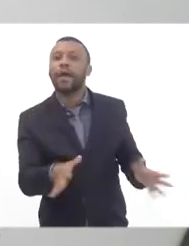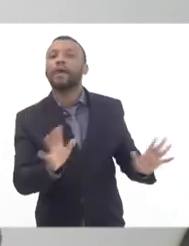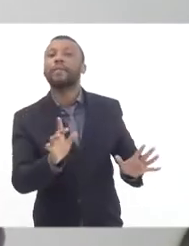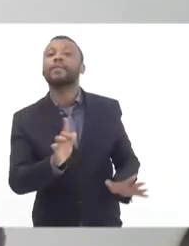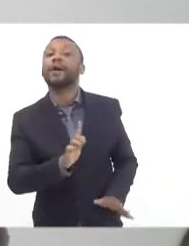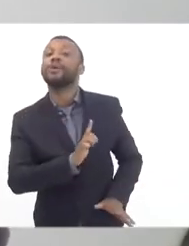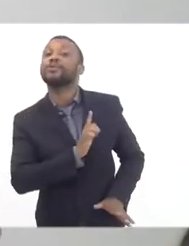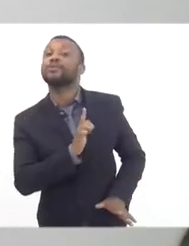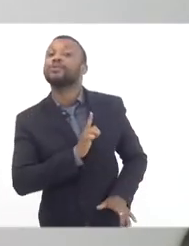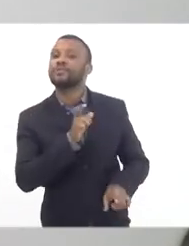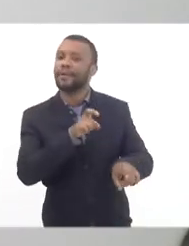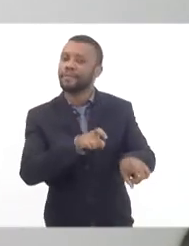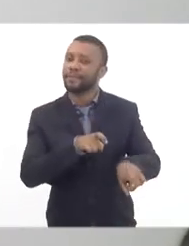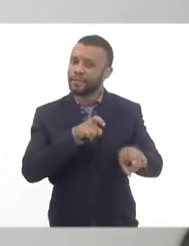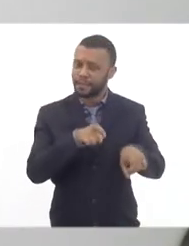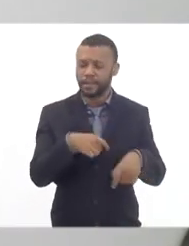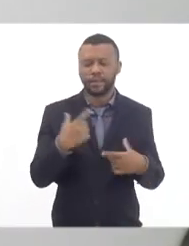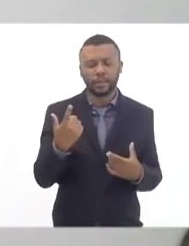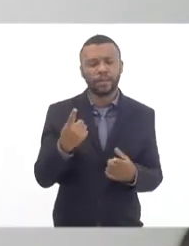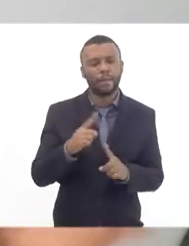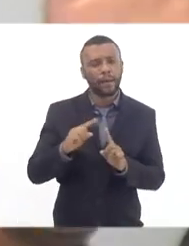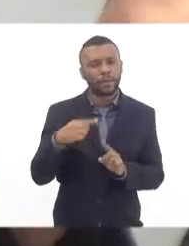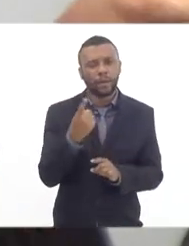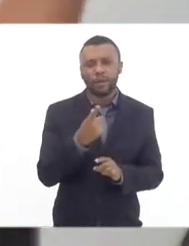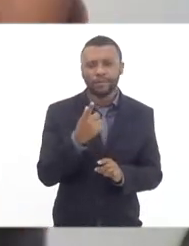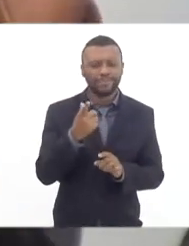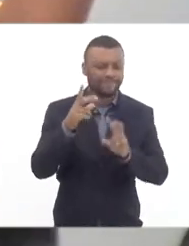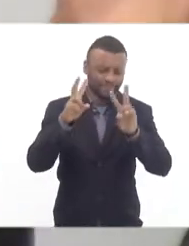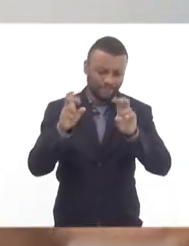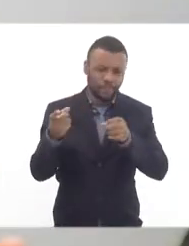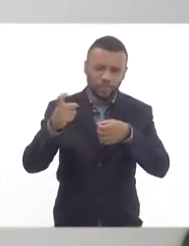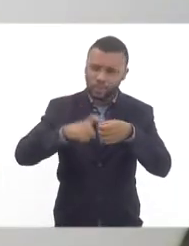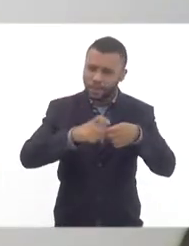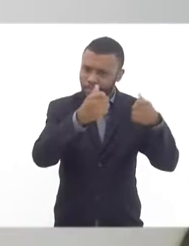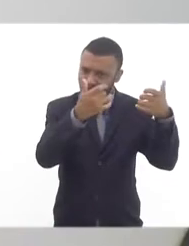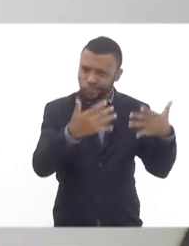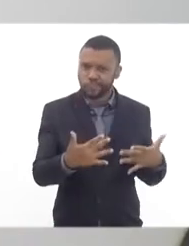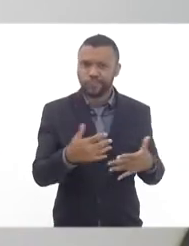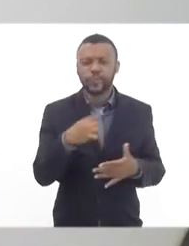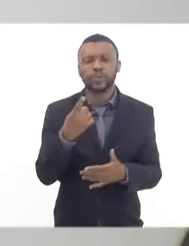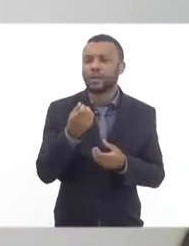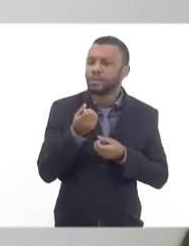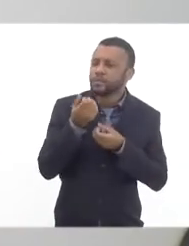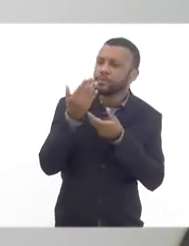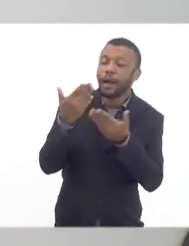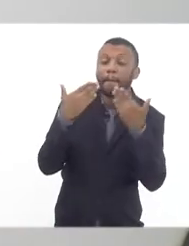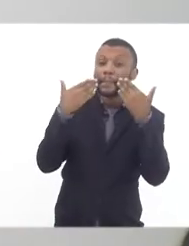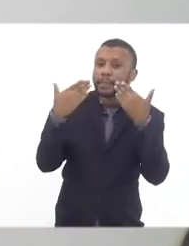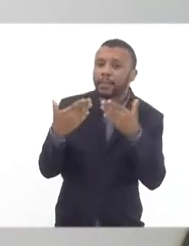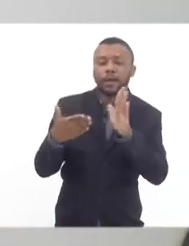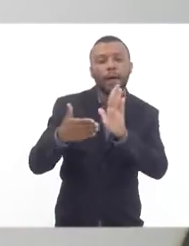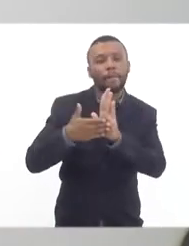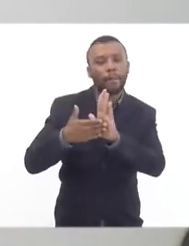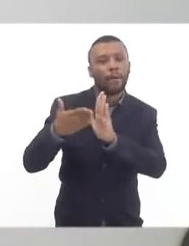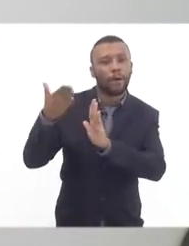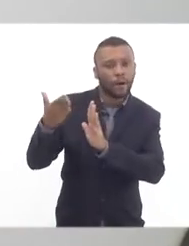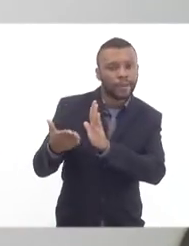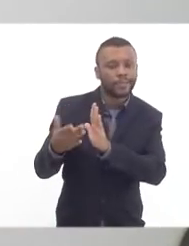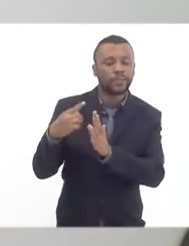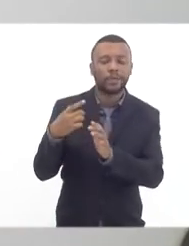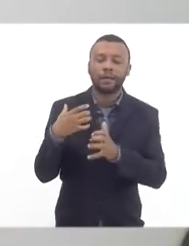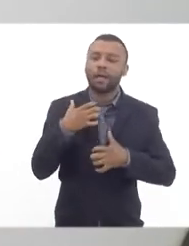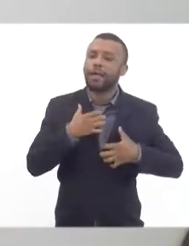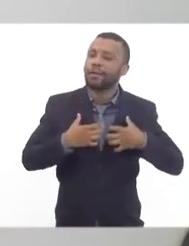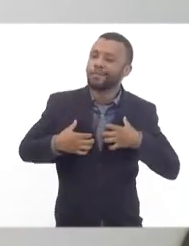Colubandê. Mas, voltando lá naquele dia de 43 graus, quando a gente falou para o deputado Ronaldo da nossa